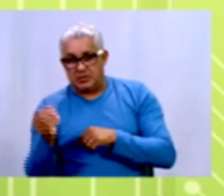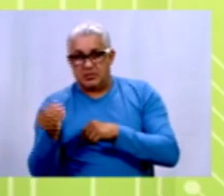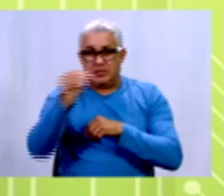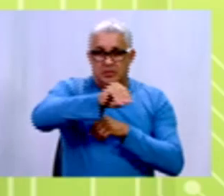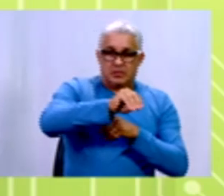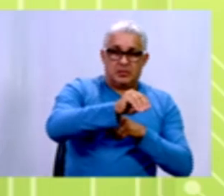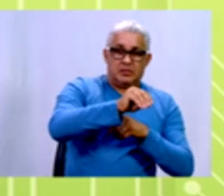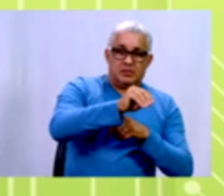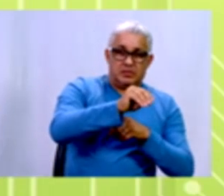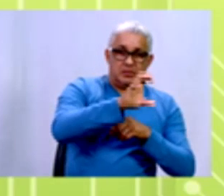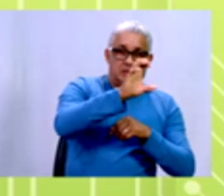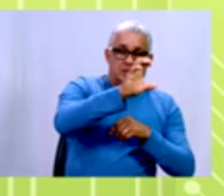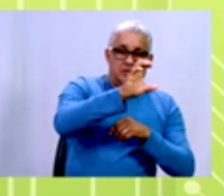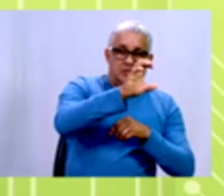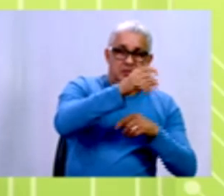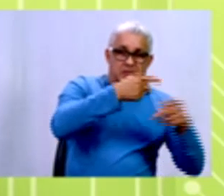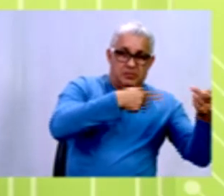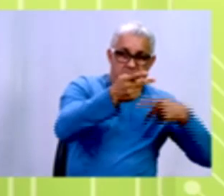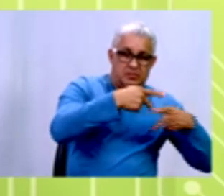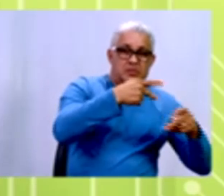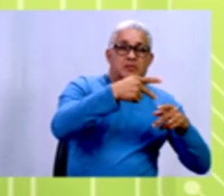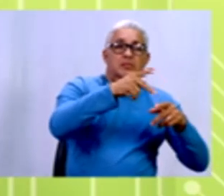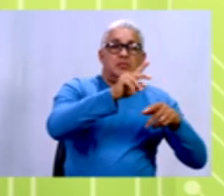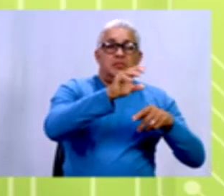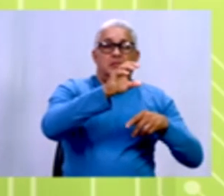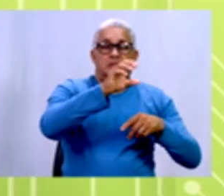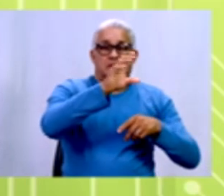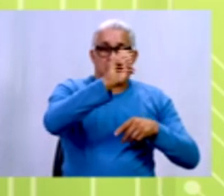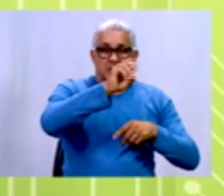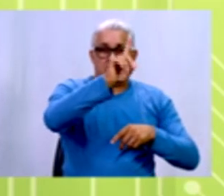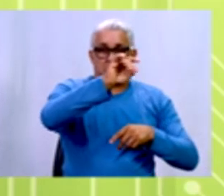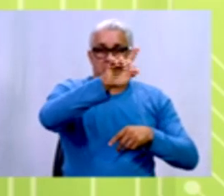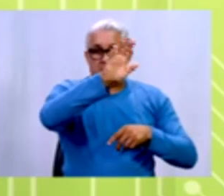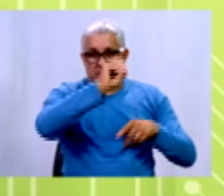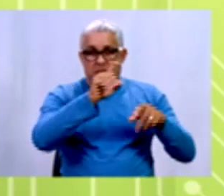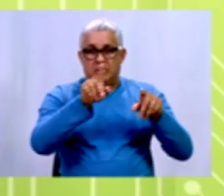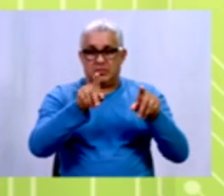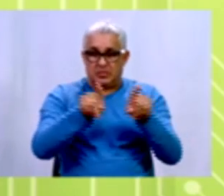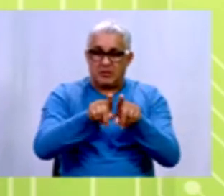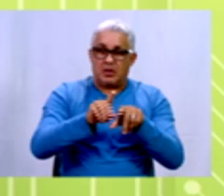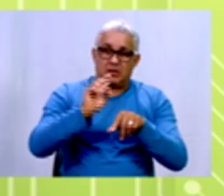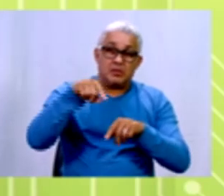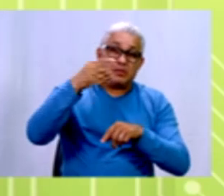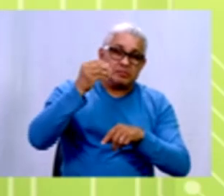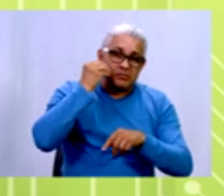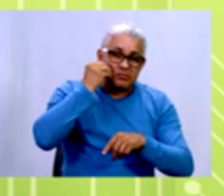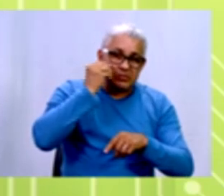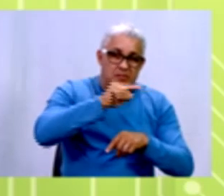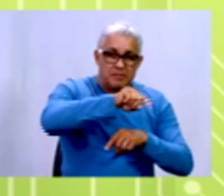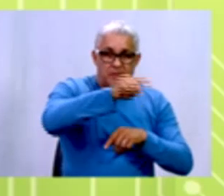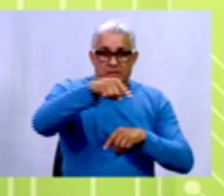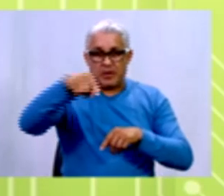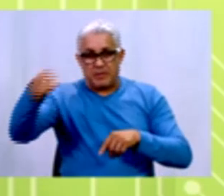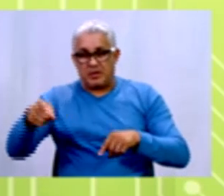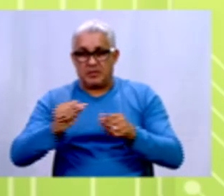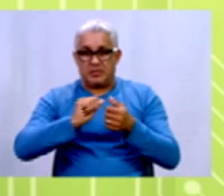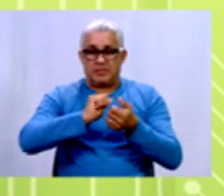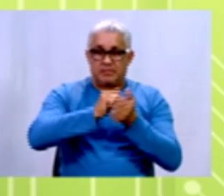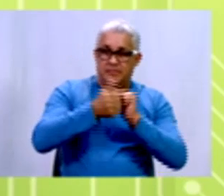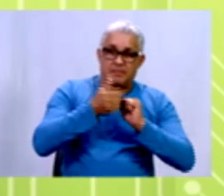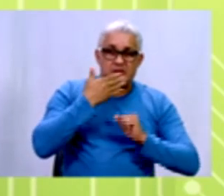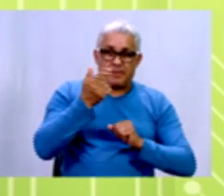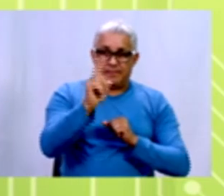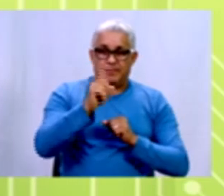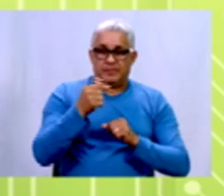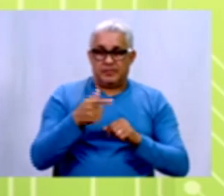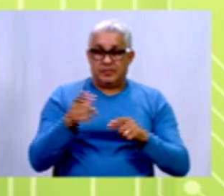de codificação para teste, né? Então, isso não é o mais adequado, né? Vimos aqui na